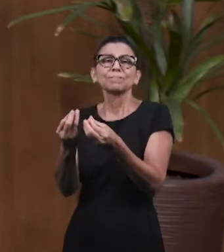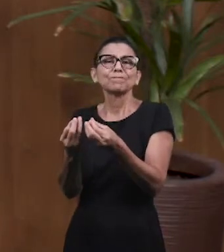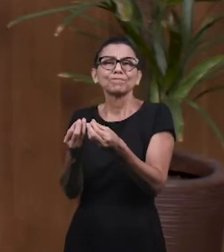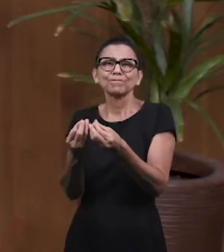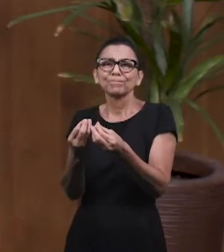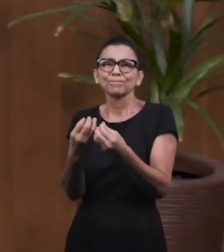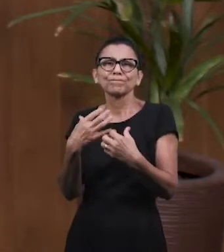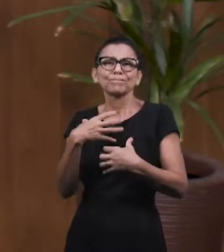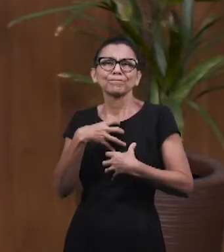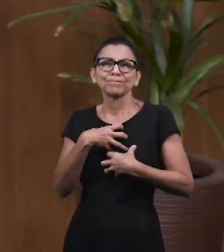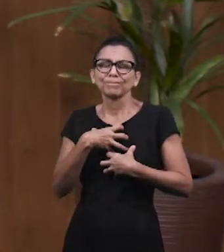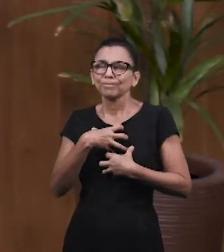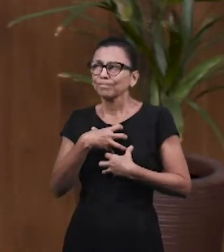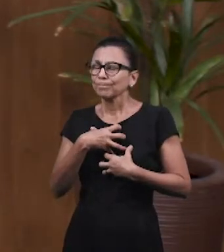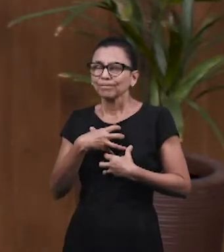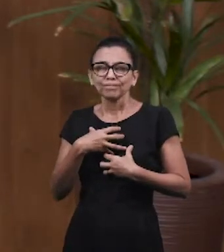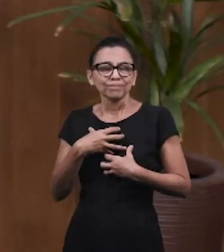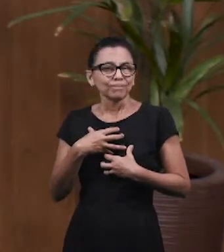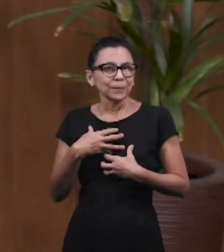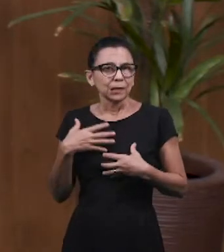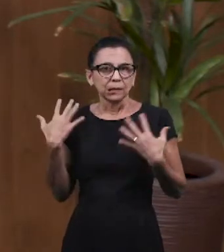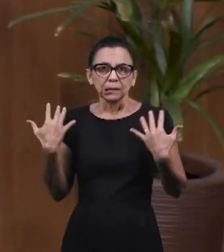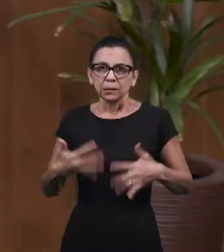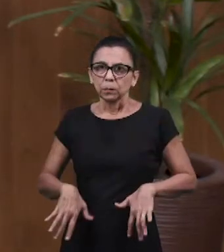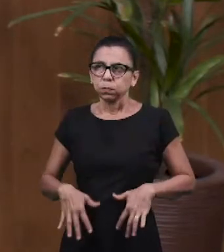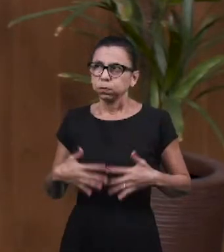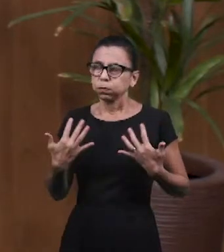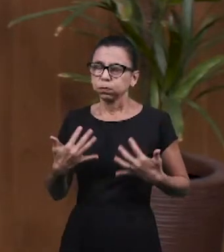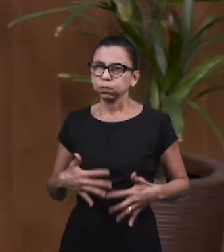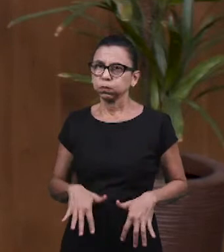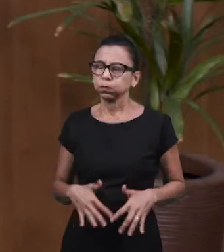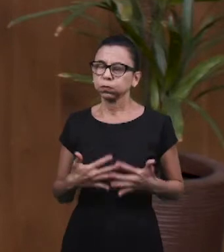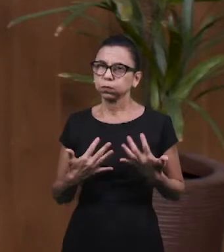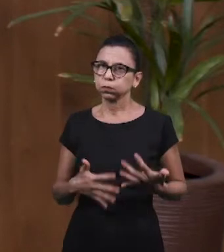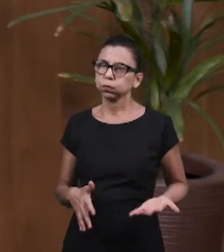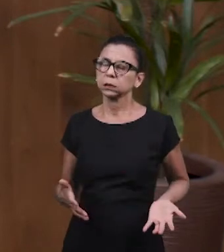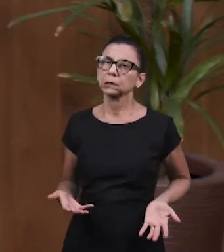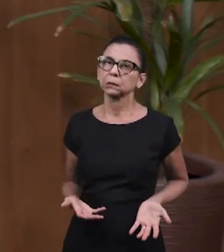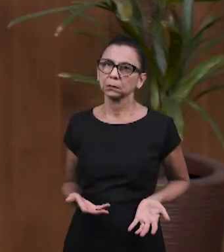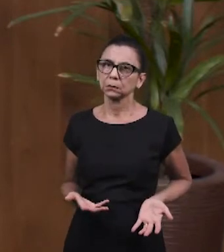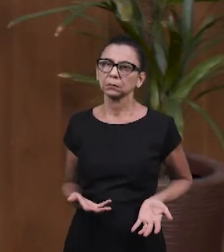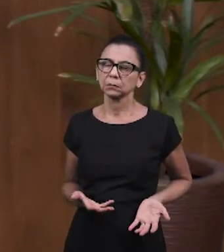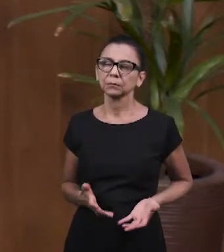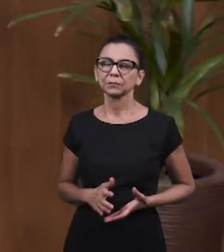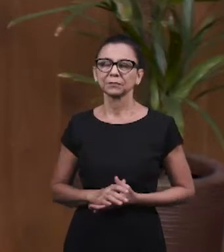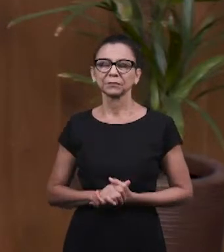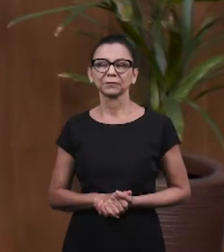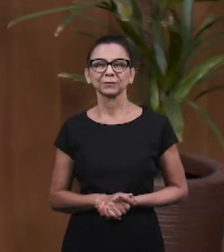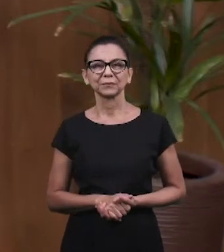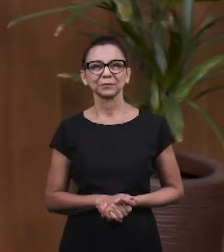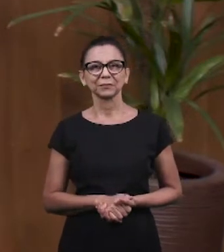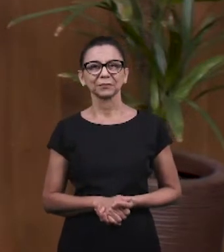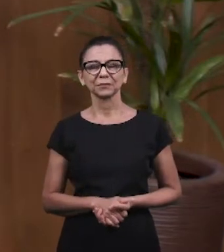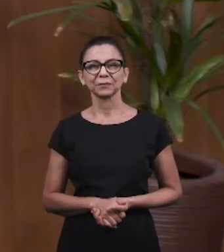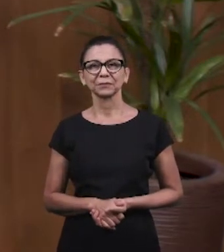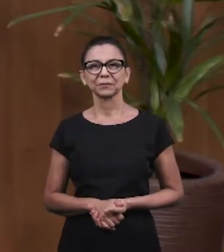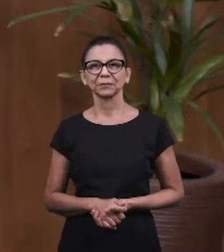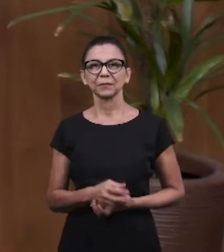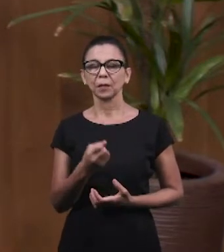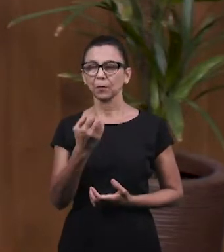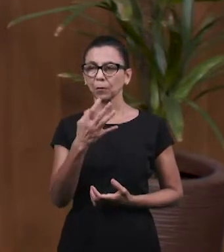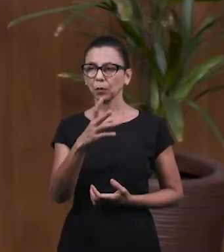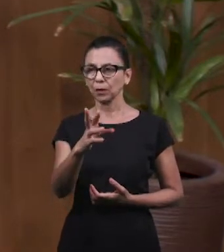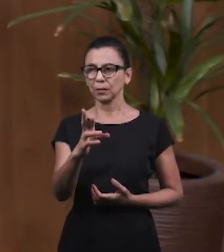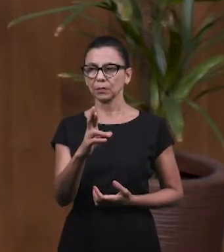estava indignado na resposta dada na leitura do texto bíblico. Muito bom dar respostas